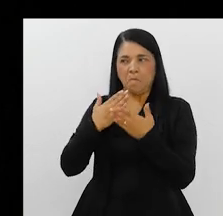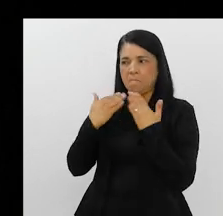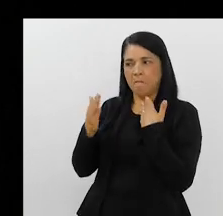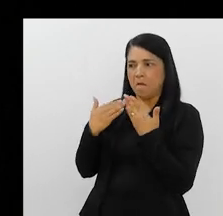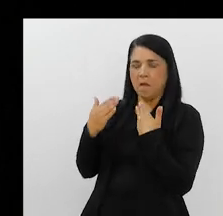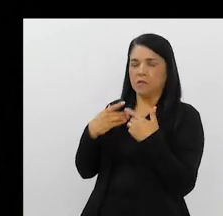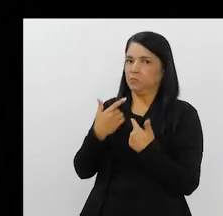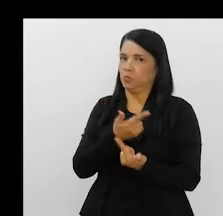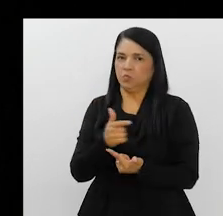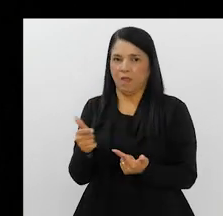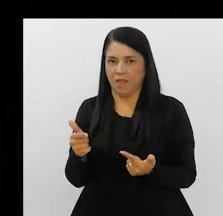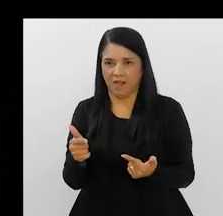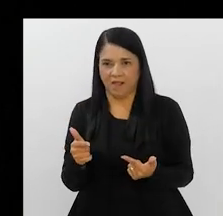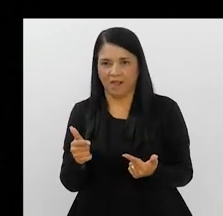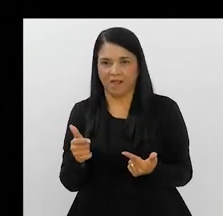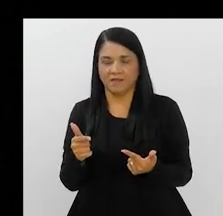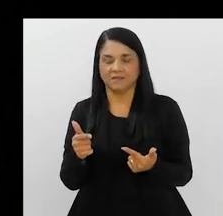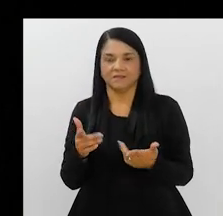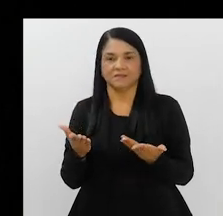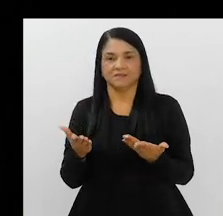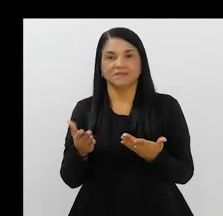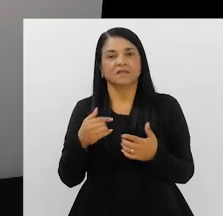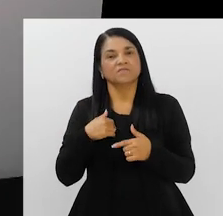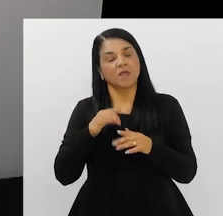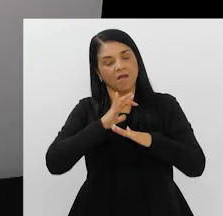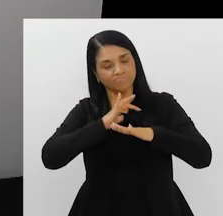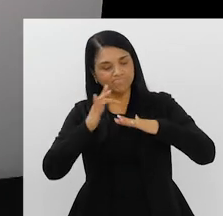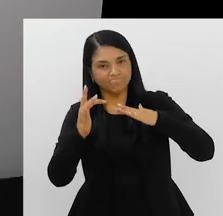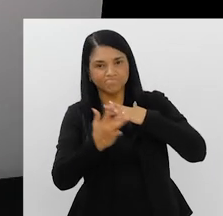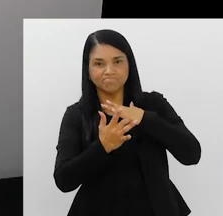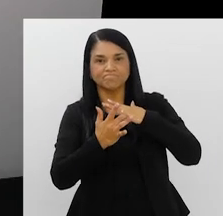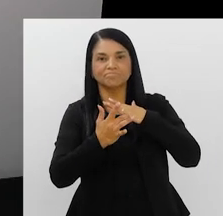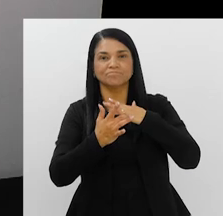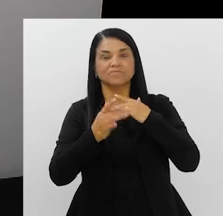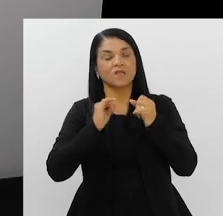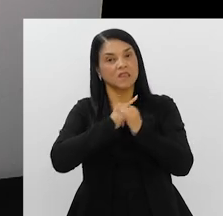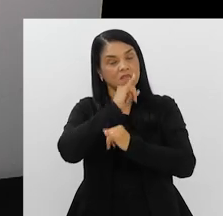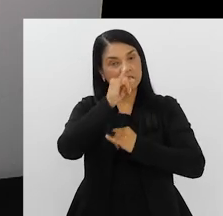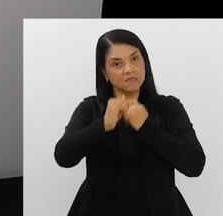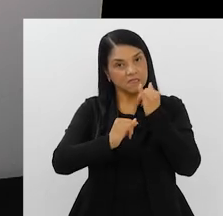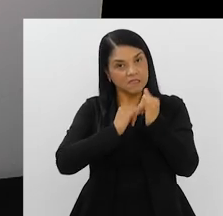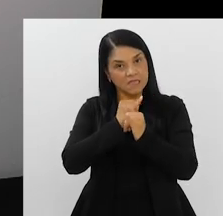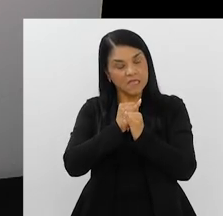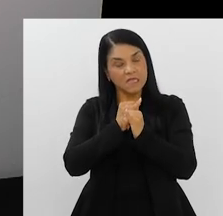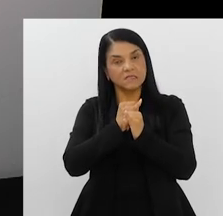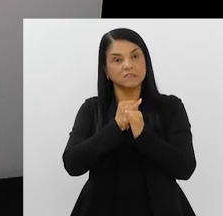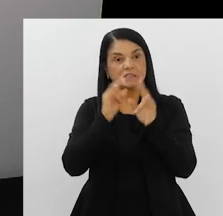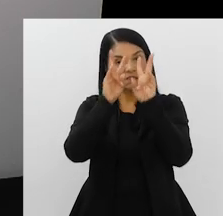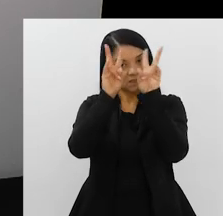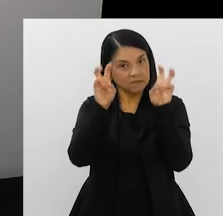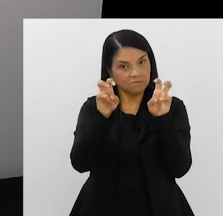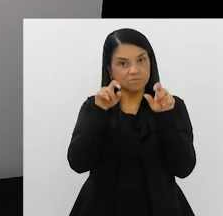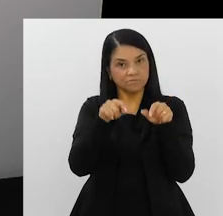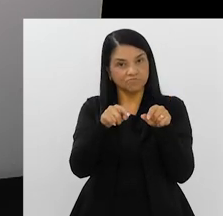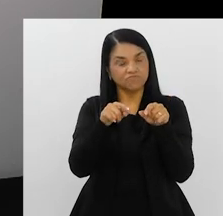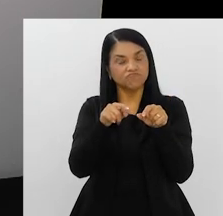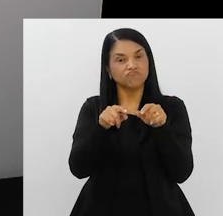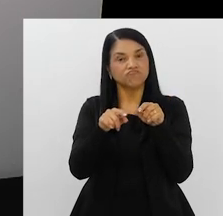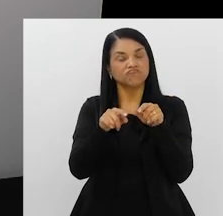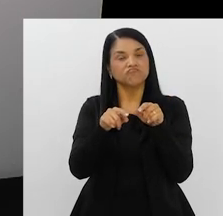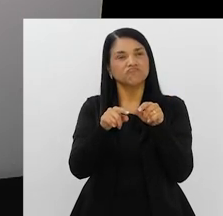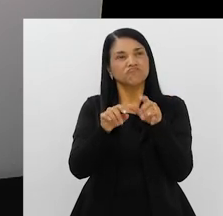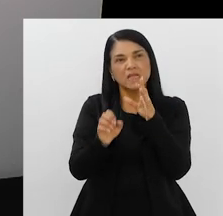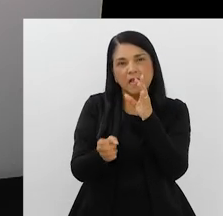para frozô, né? Mas essa coisa da rede social e da internet, né? Ela